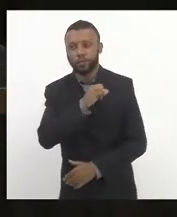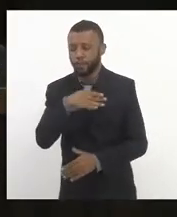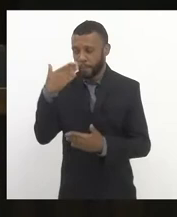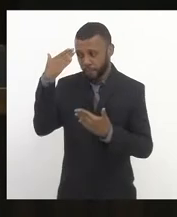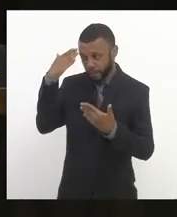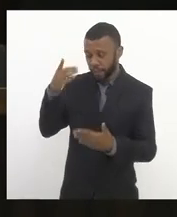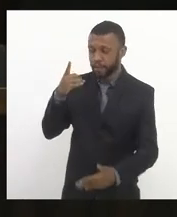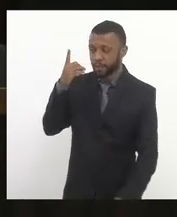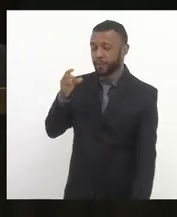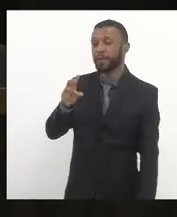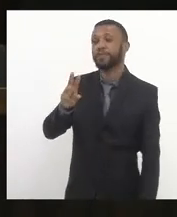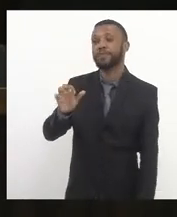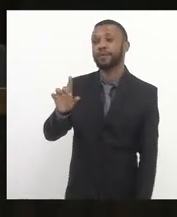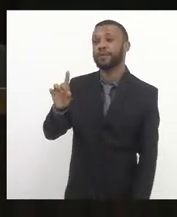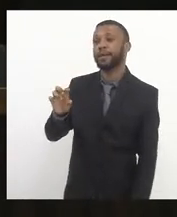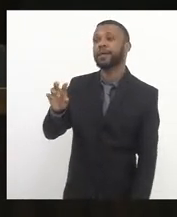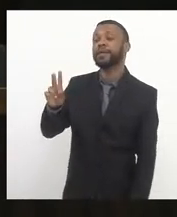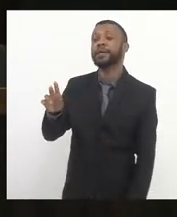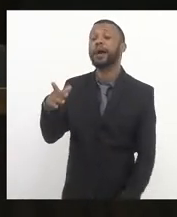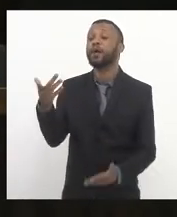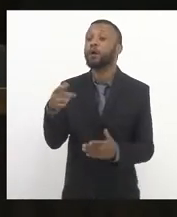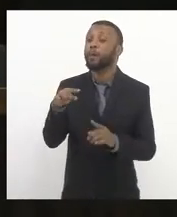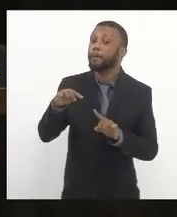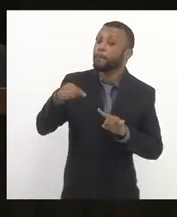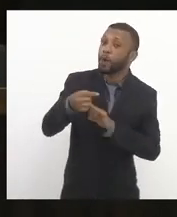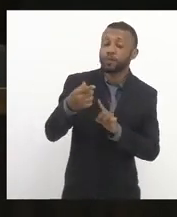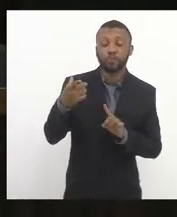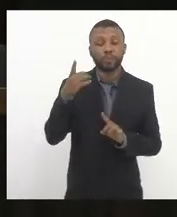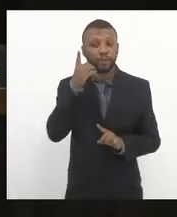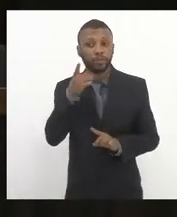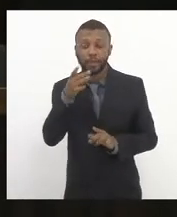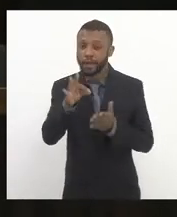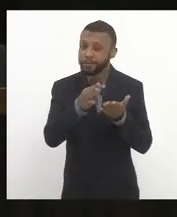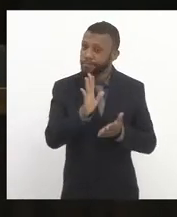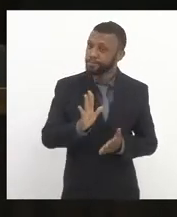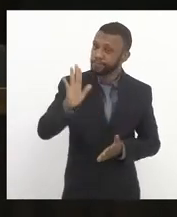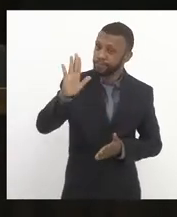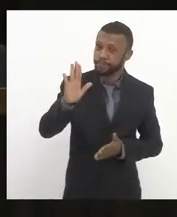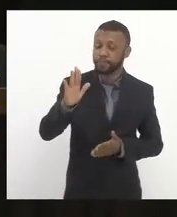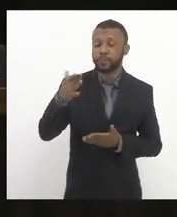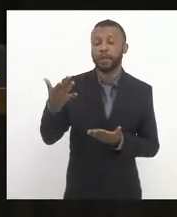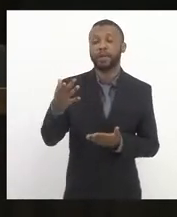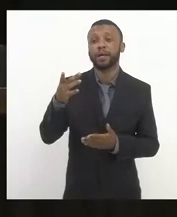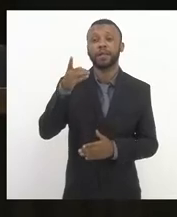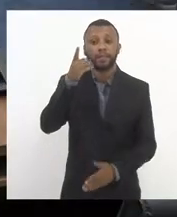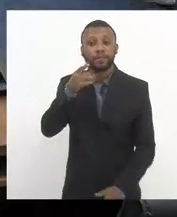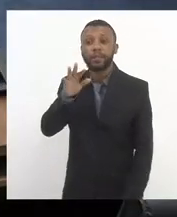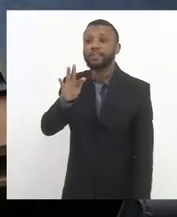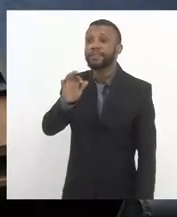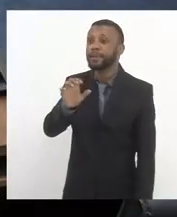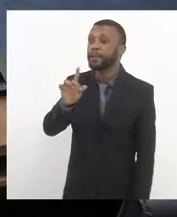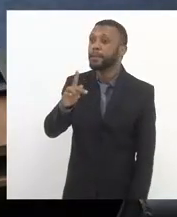orador inscrito, deputado Felipe Poubel. Vossa Excelência dispõe de 10 minutos.